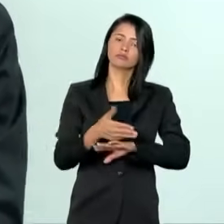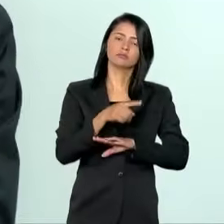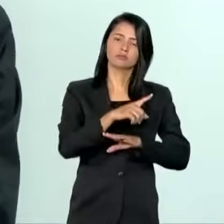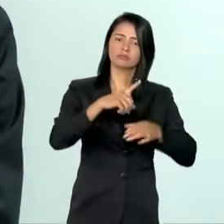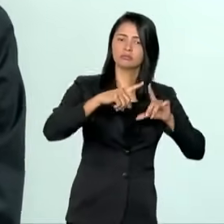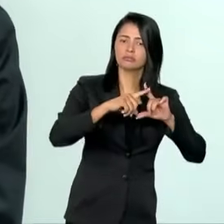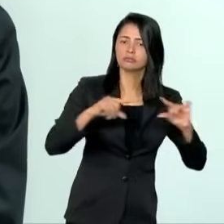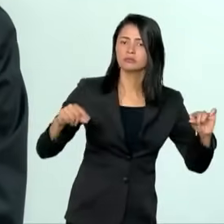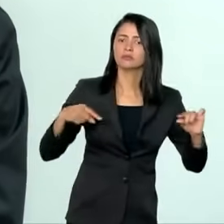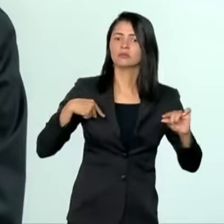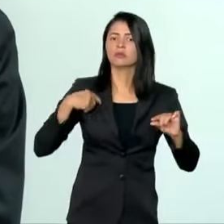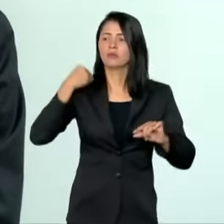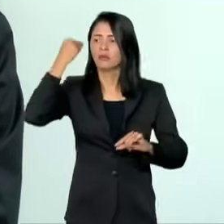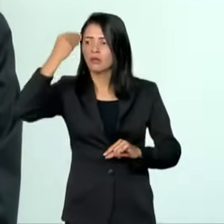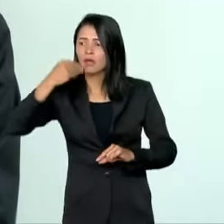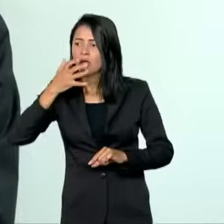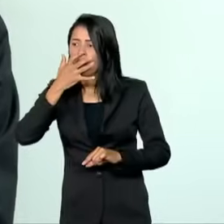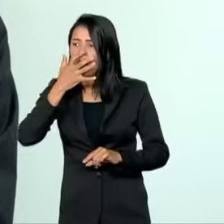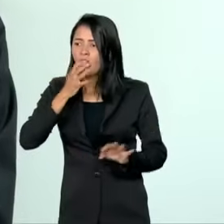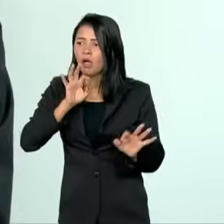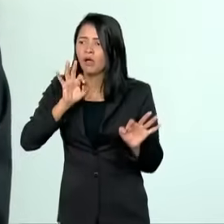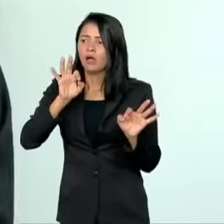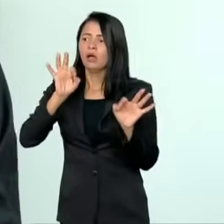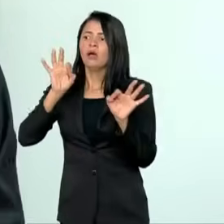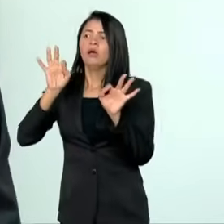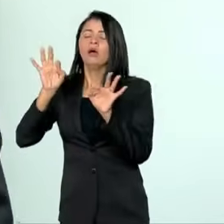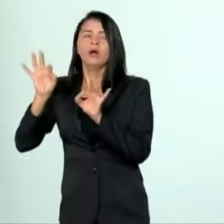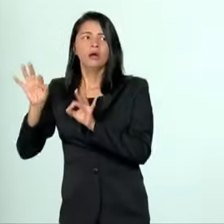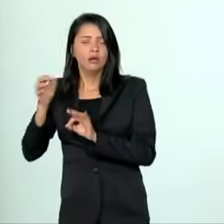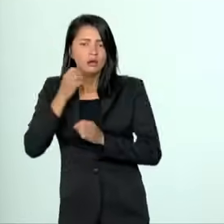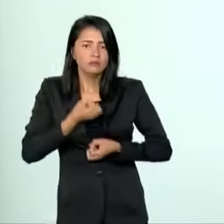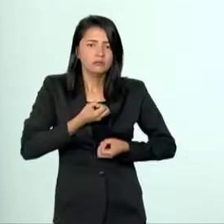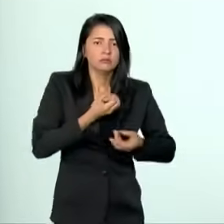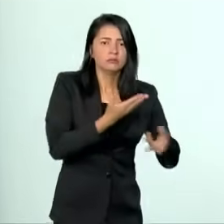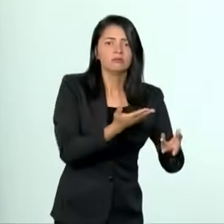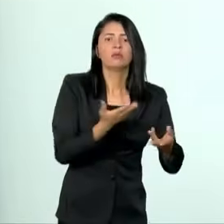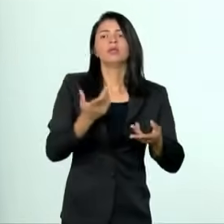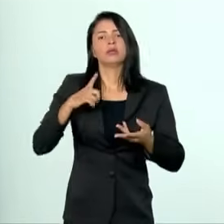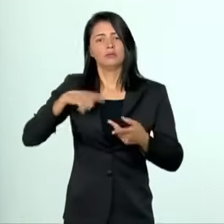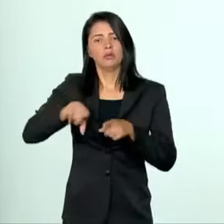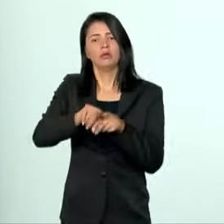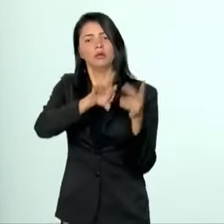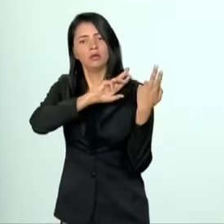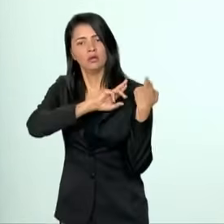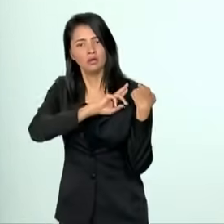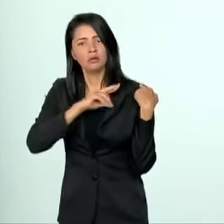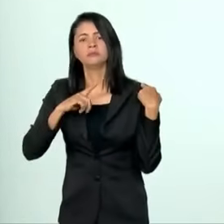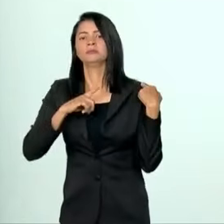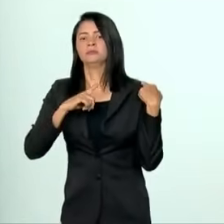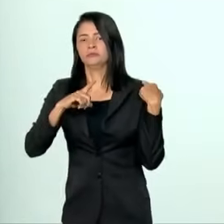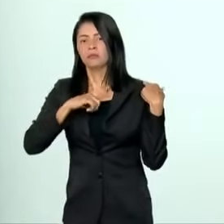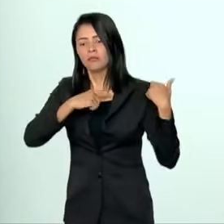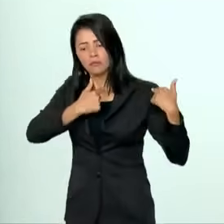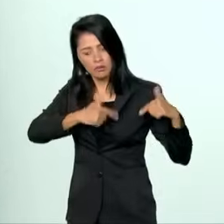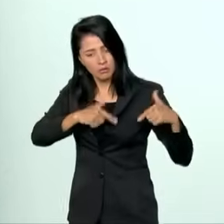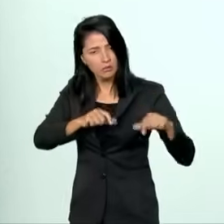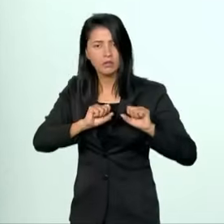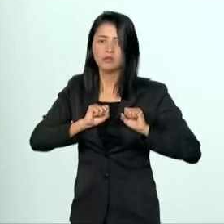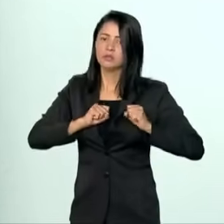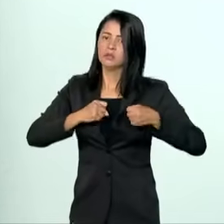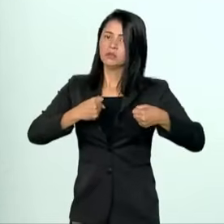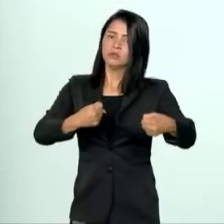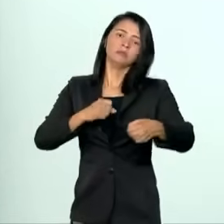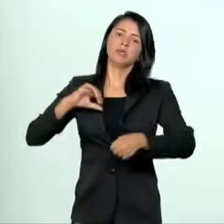a vivência do que nós assistimos e uma obrigação que recai sobre os nossos ombros de trabalho para